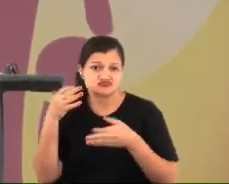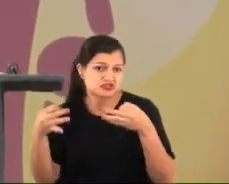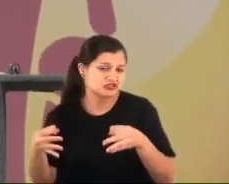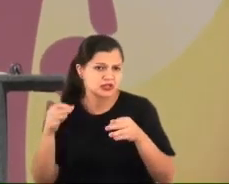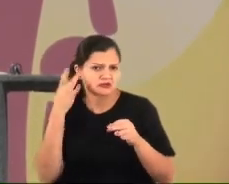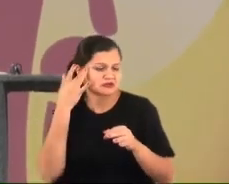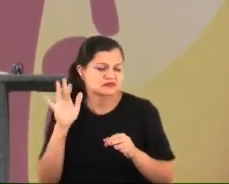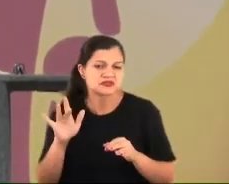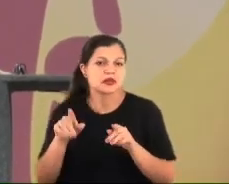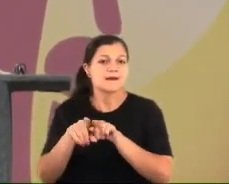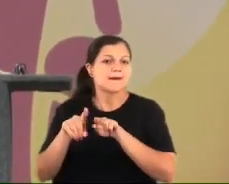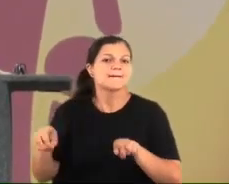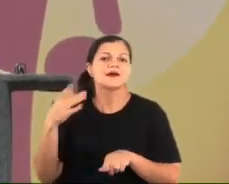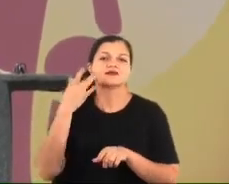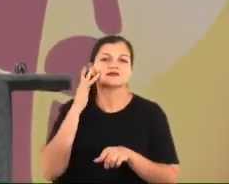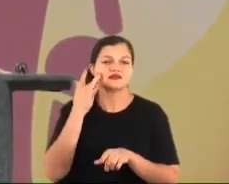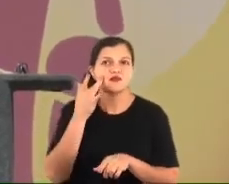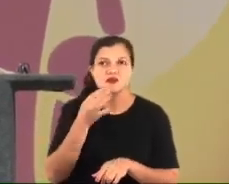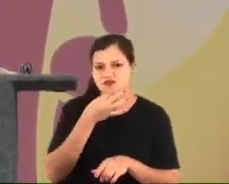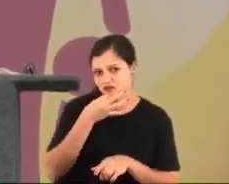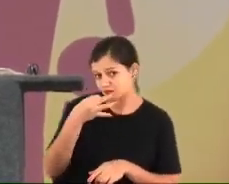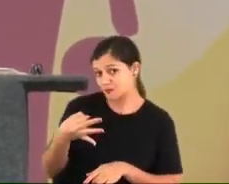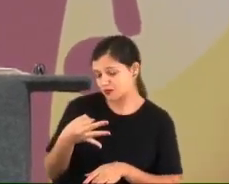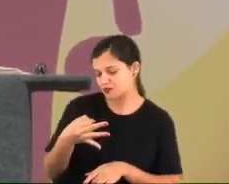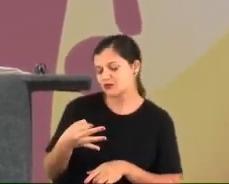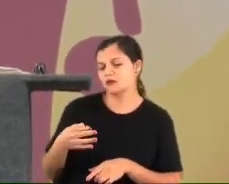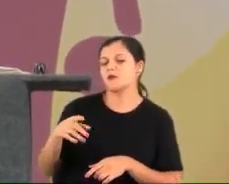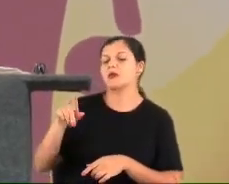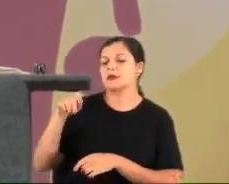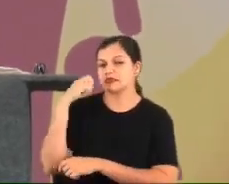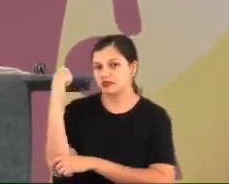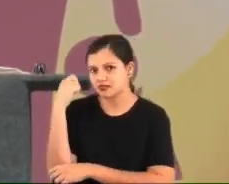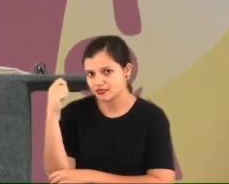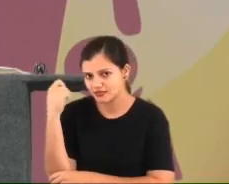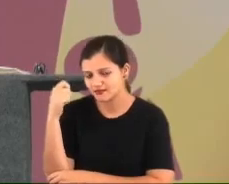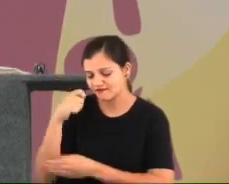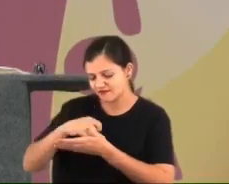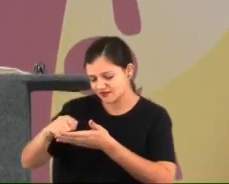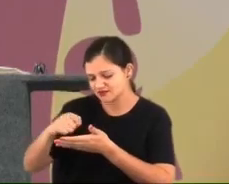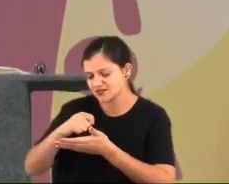ovelhas, muito antes dele ser rei. Tá bom?